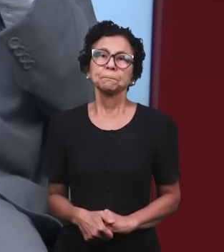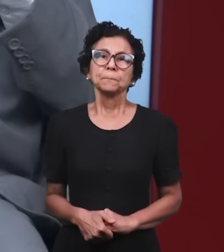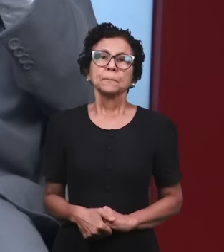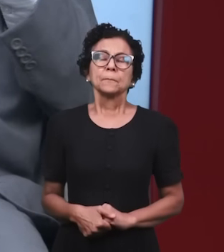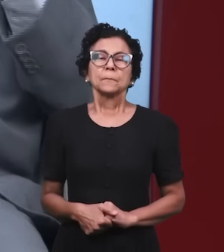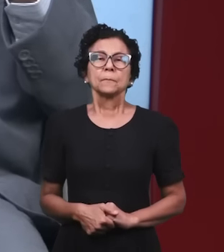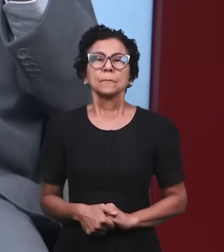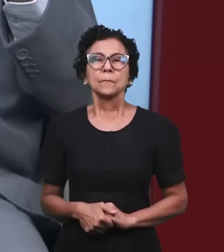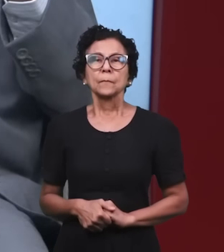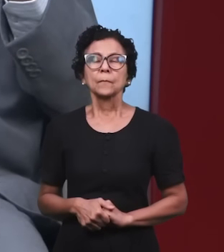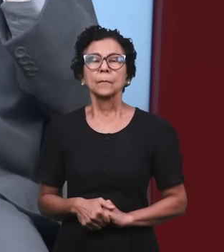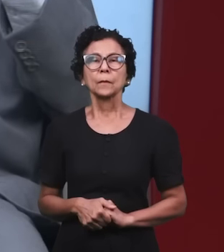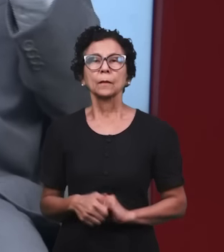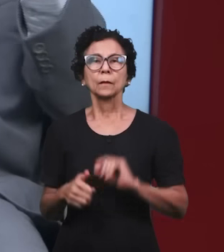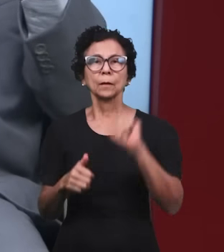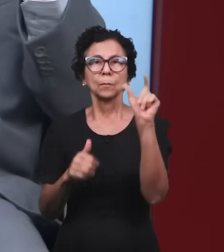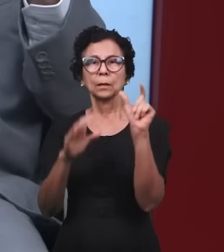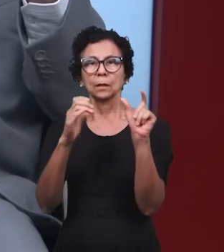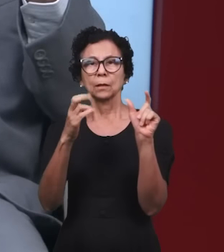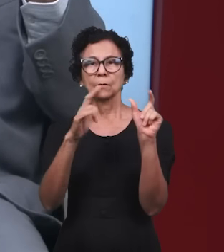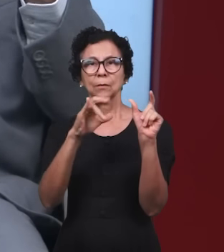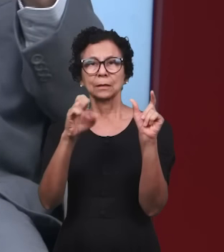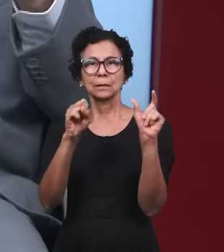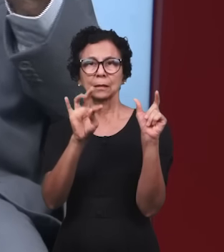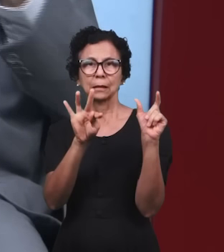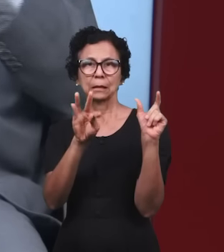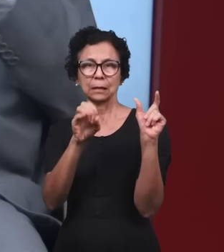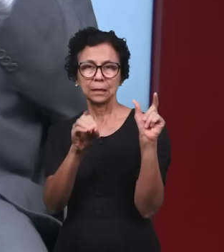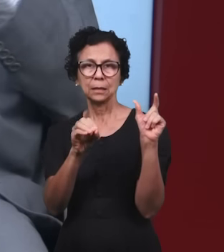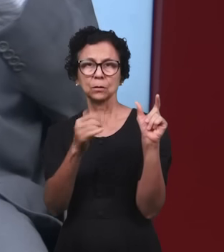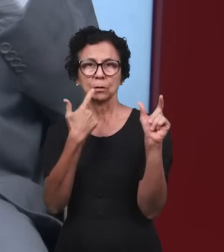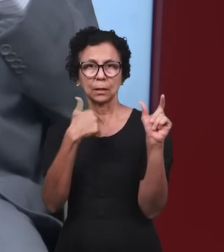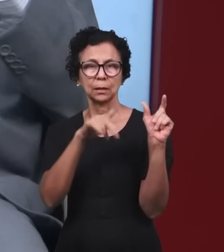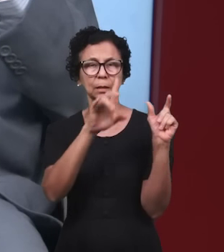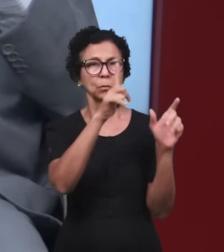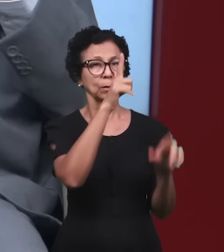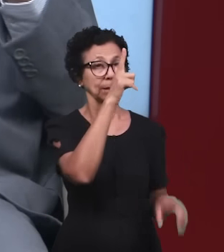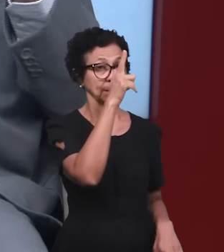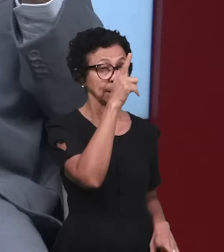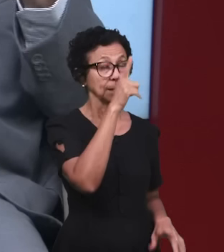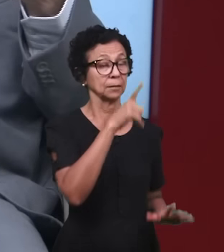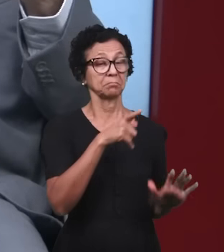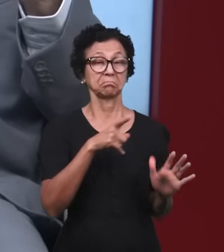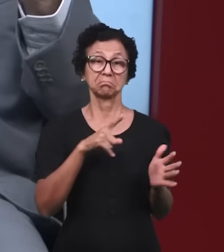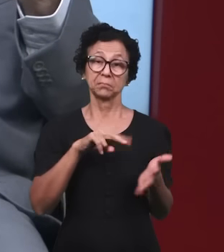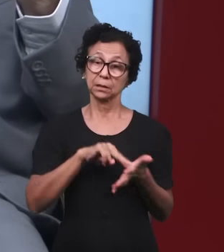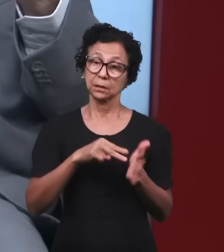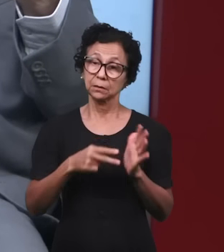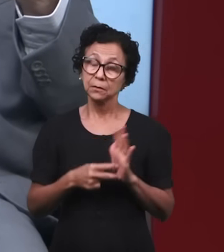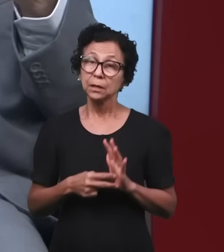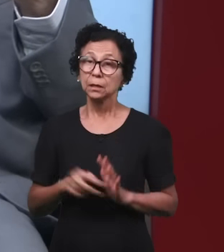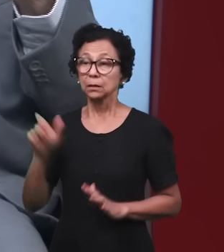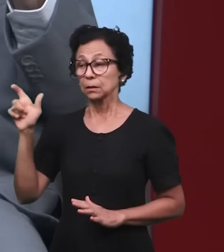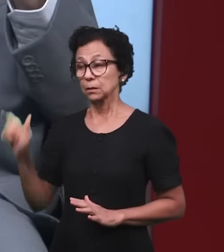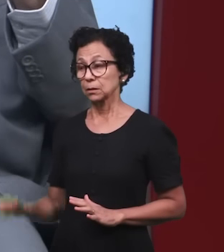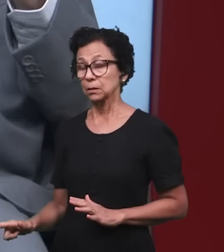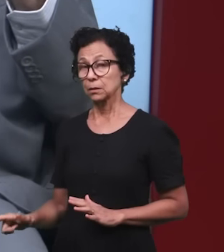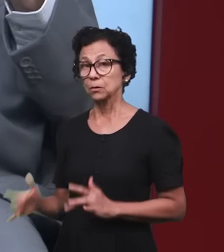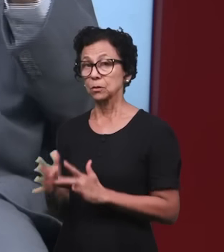O nome Cristo, usado no grego, deve-se ao fato de que a vinda de Jesus,